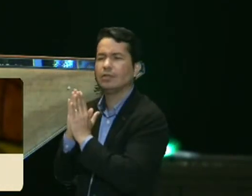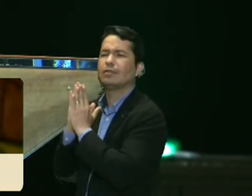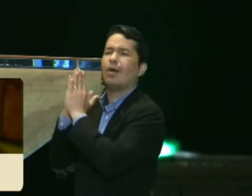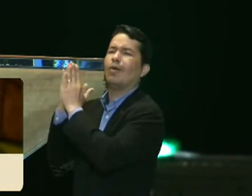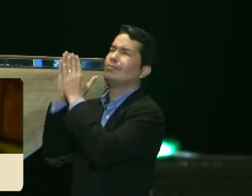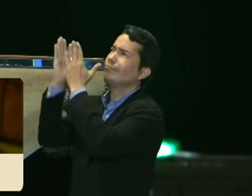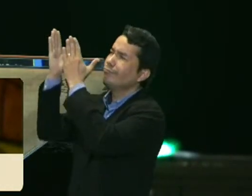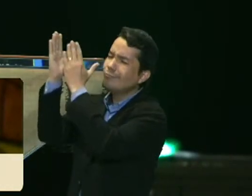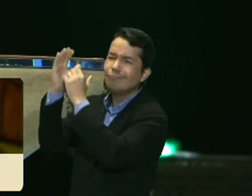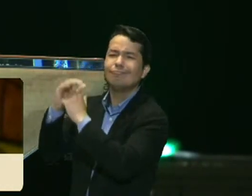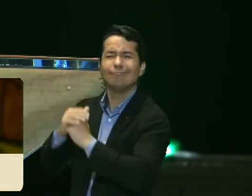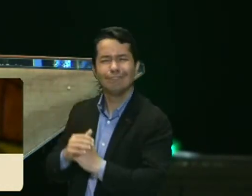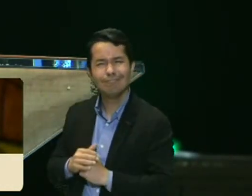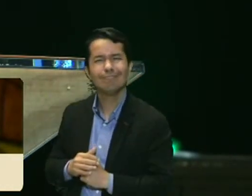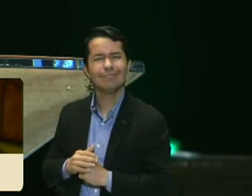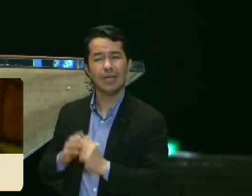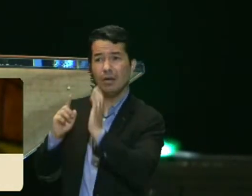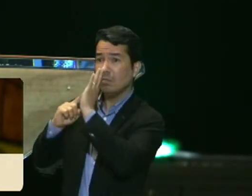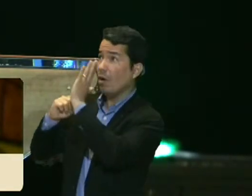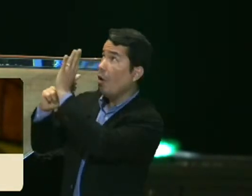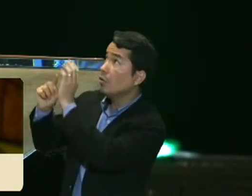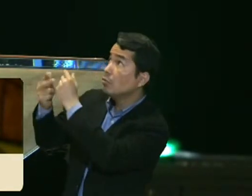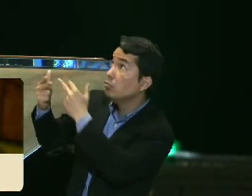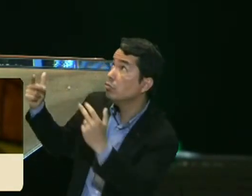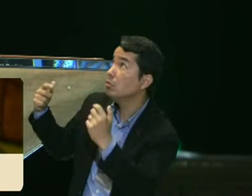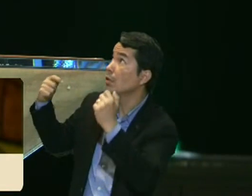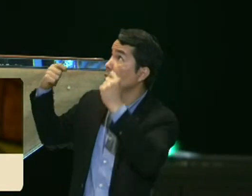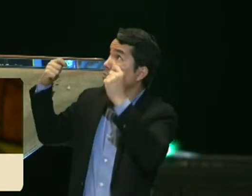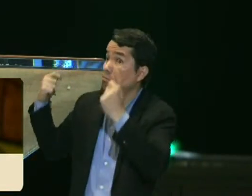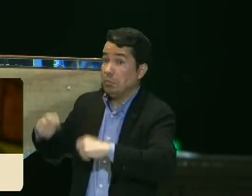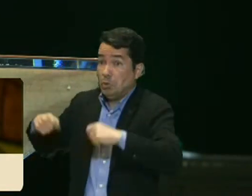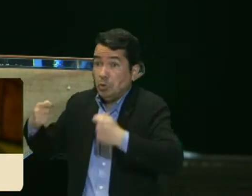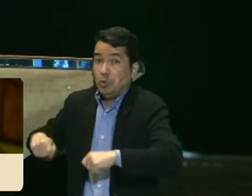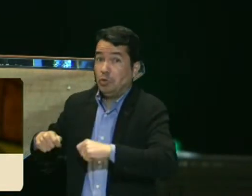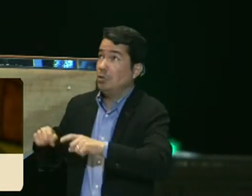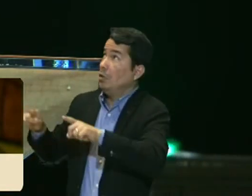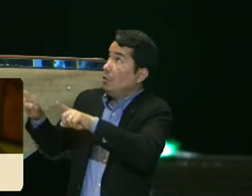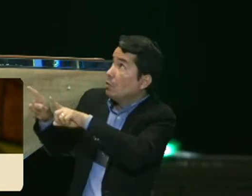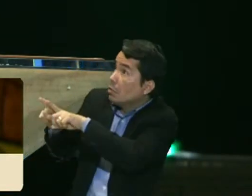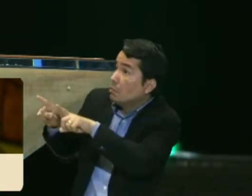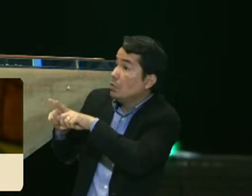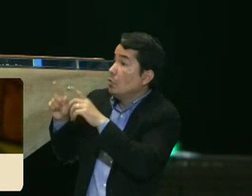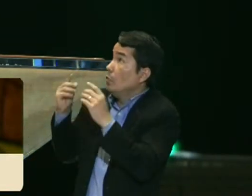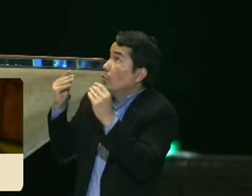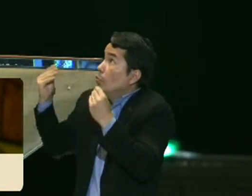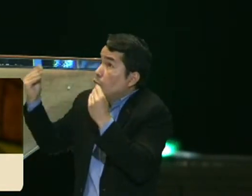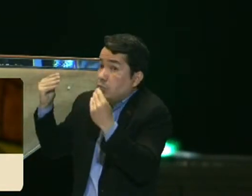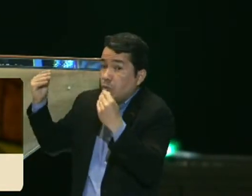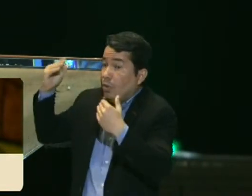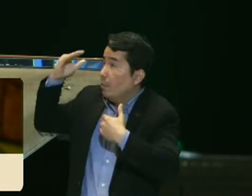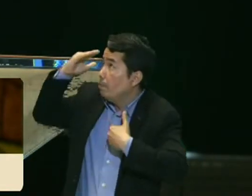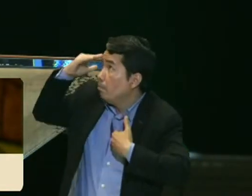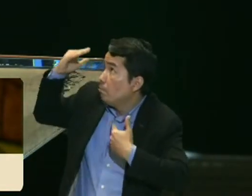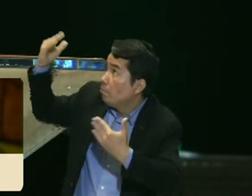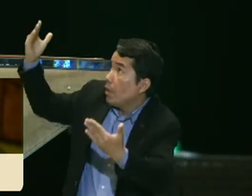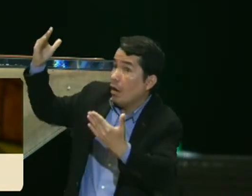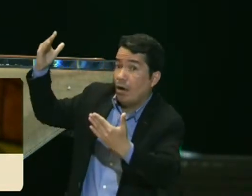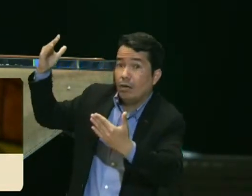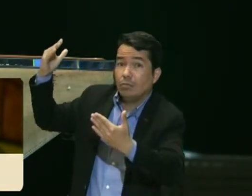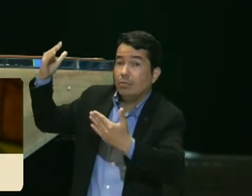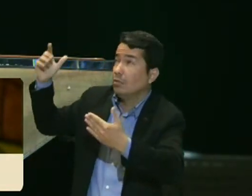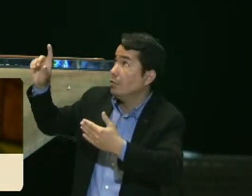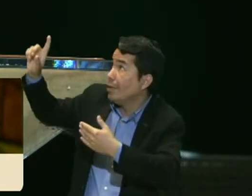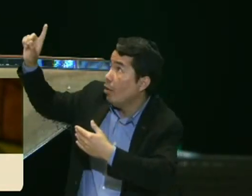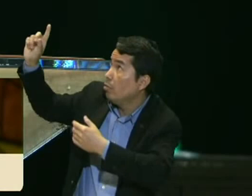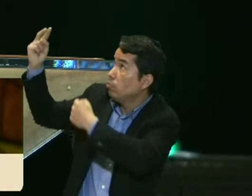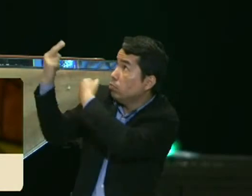nossa oração, da nossa necessidade, e que através das expressões de ações de graça, nós reconhecemos